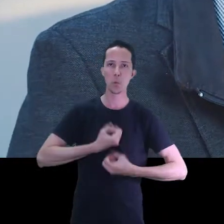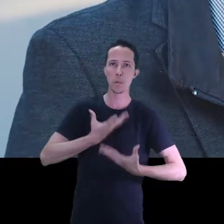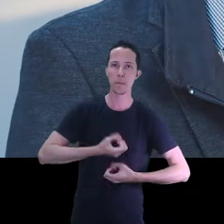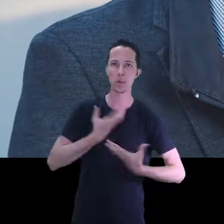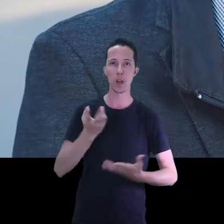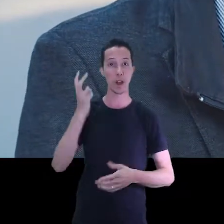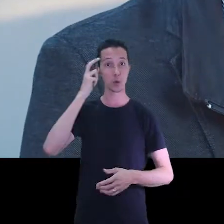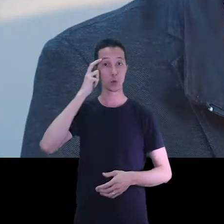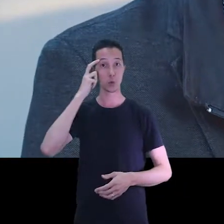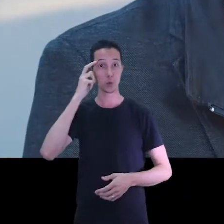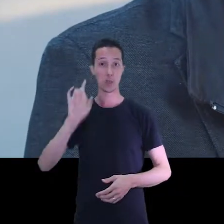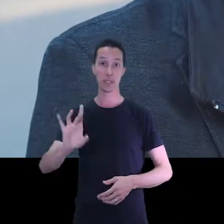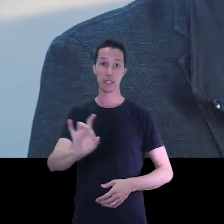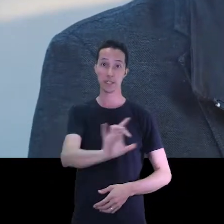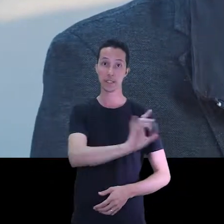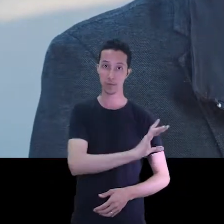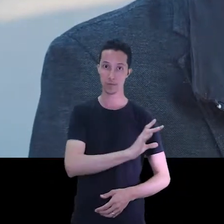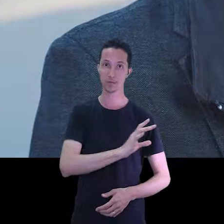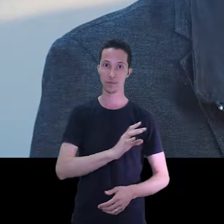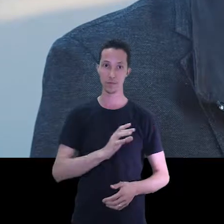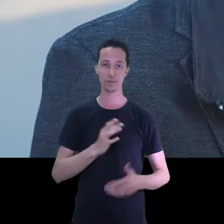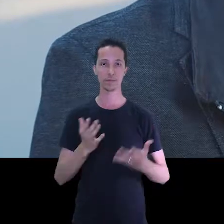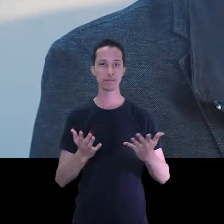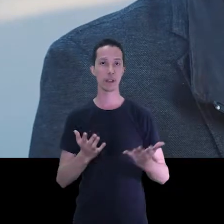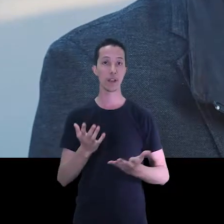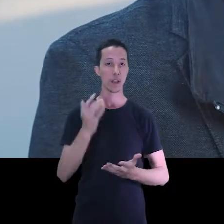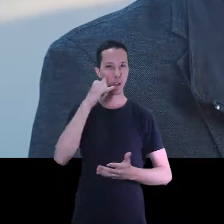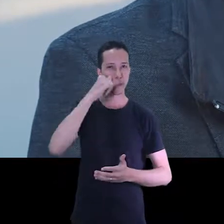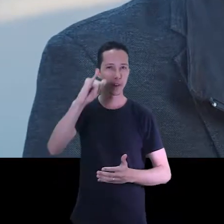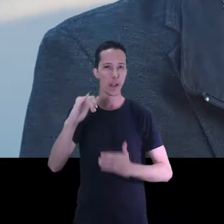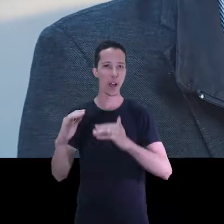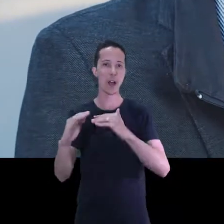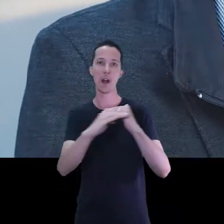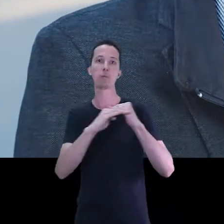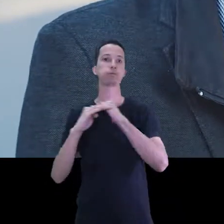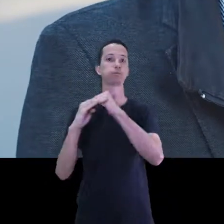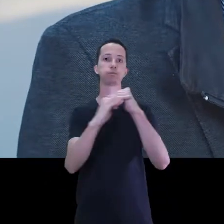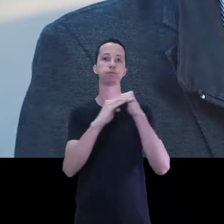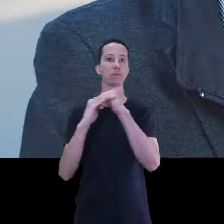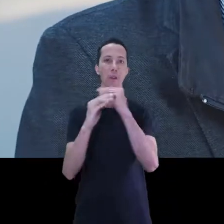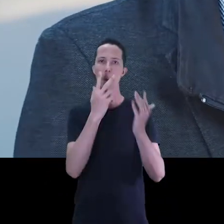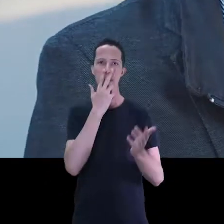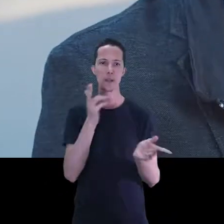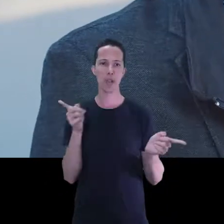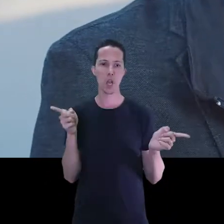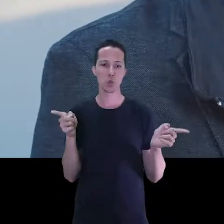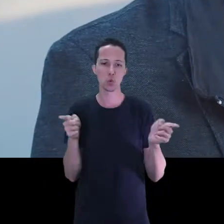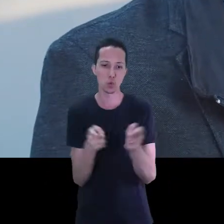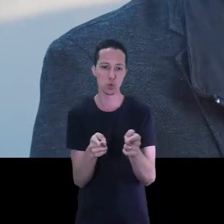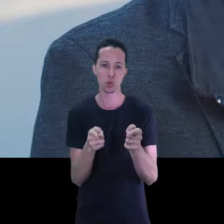de expressões da cultura escolar, na verdade, para não cometer também generalizações que